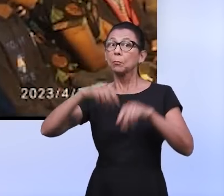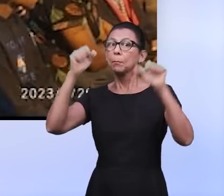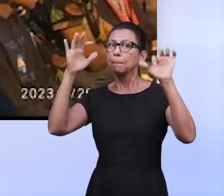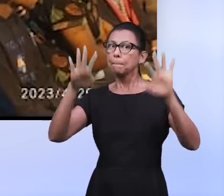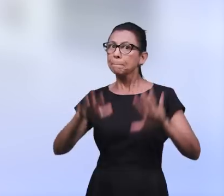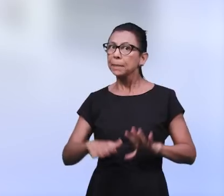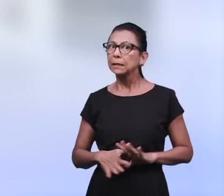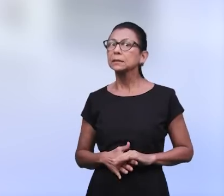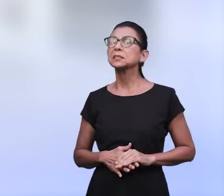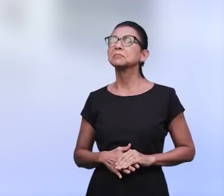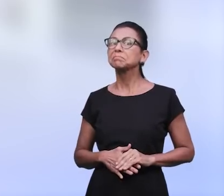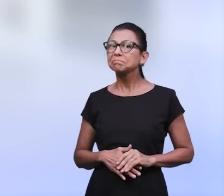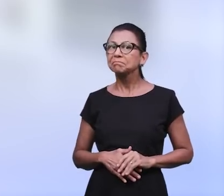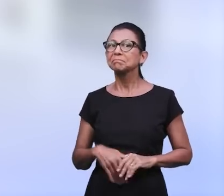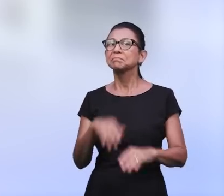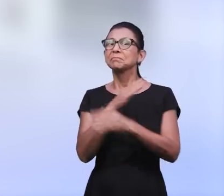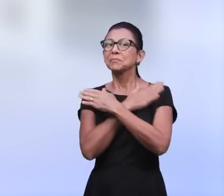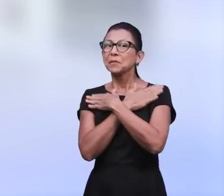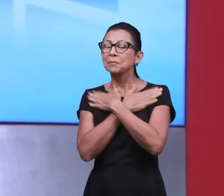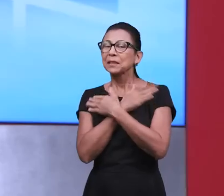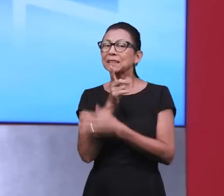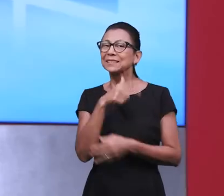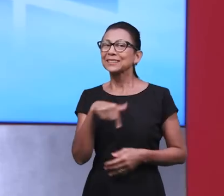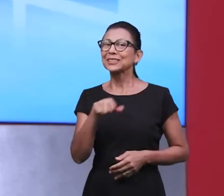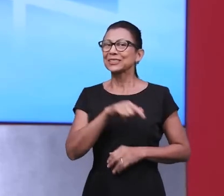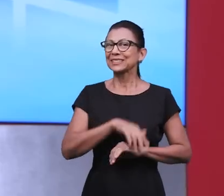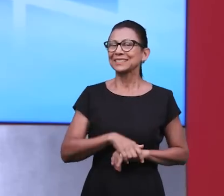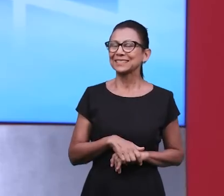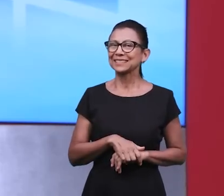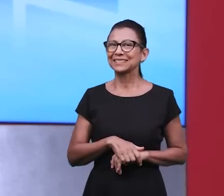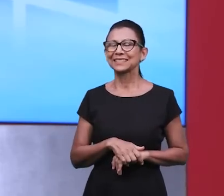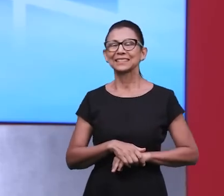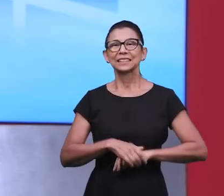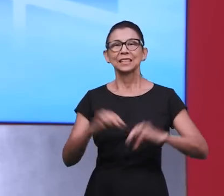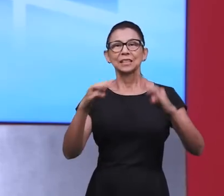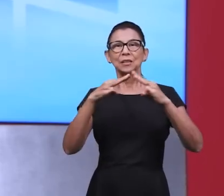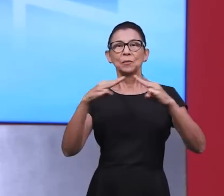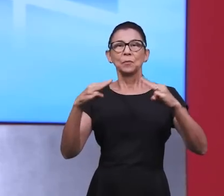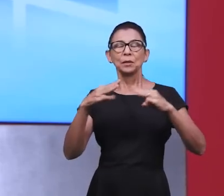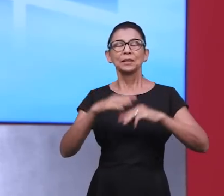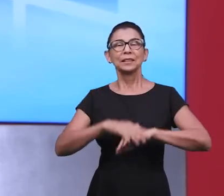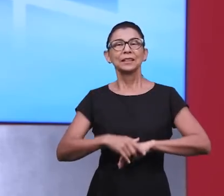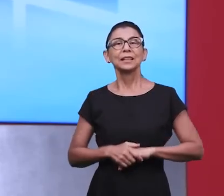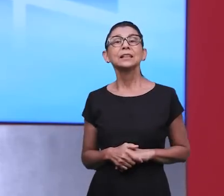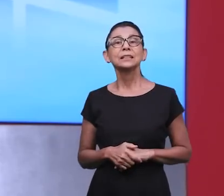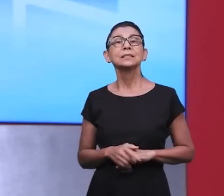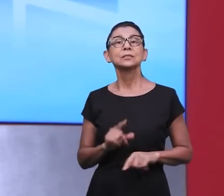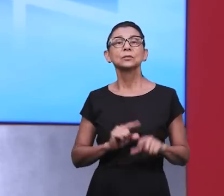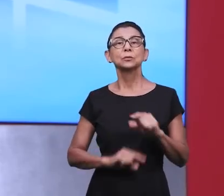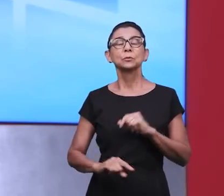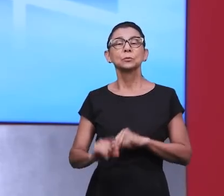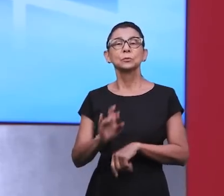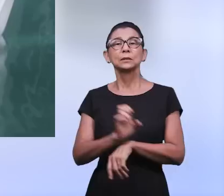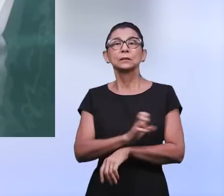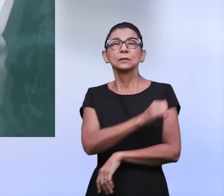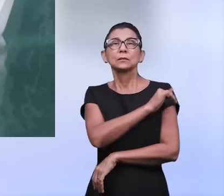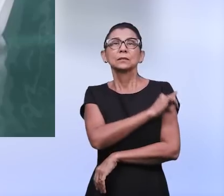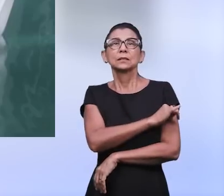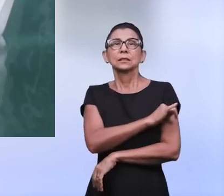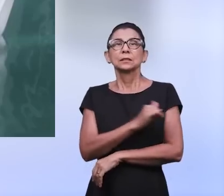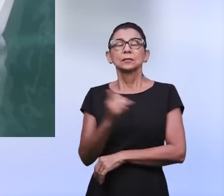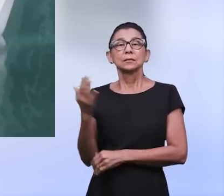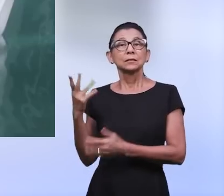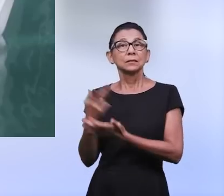irmãos dessa região. Um abraço aos irmãos aí de Fundão. Agora vamos para o Manaí de Vidreira, em São Gonçalo, no Rio de Janeiro, onde